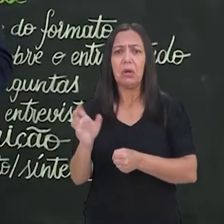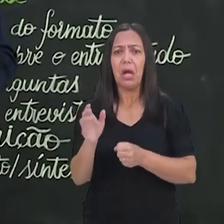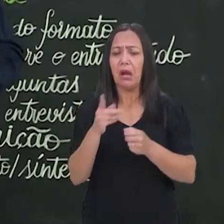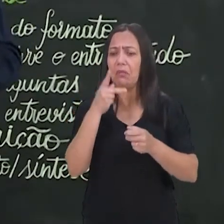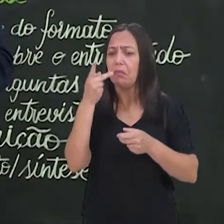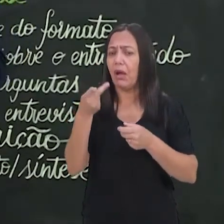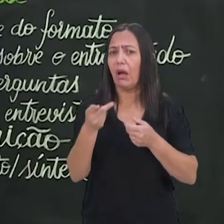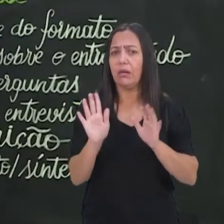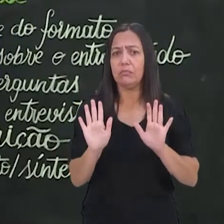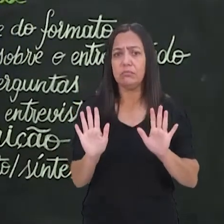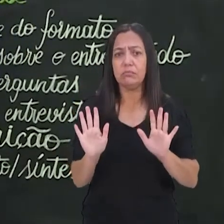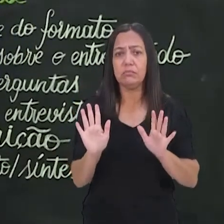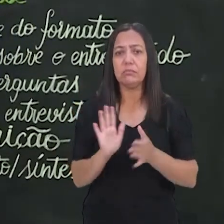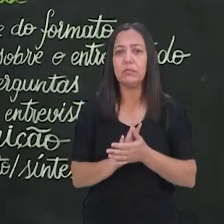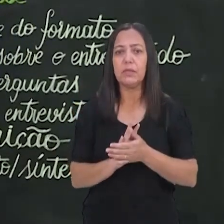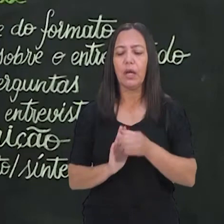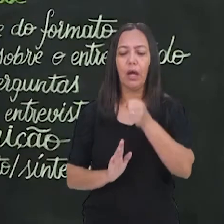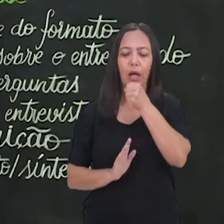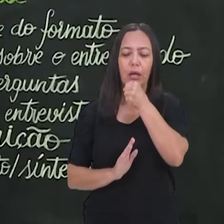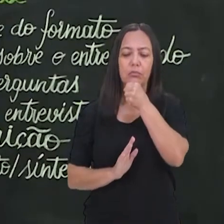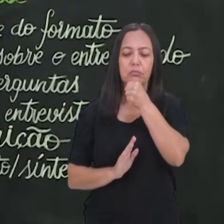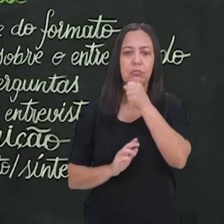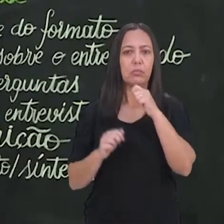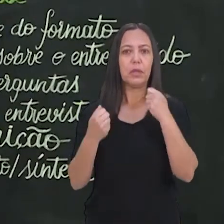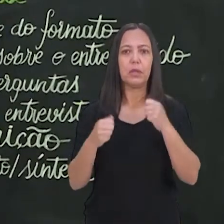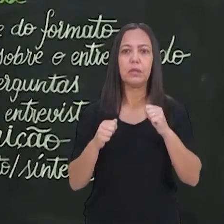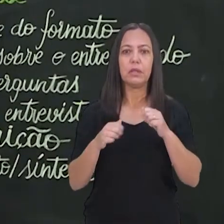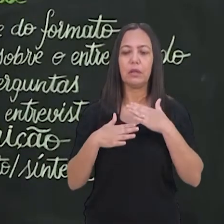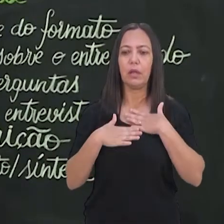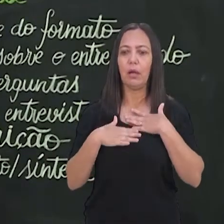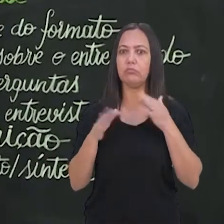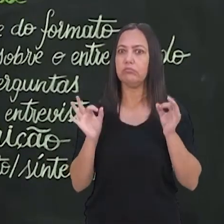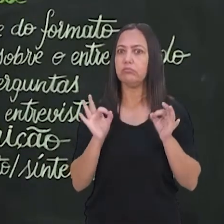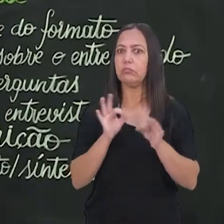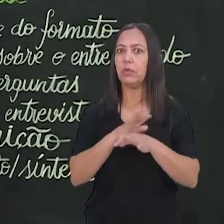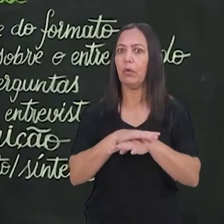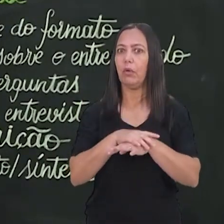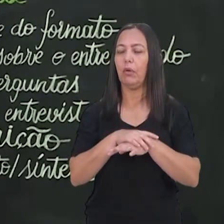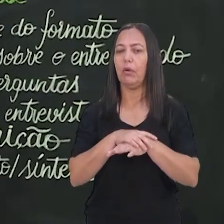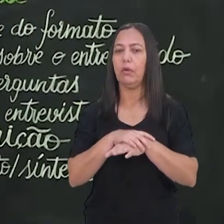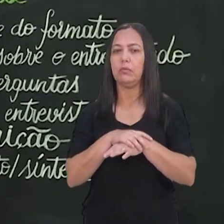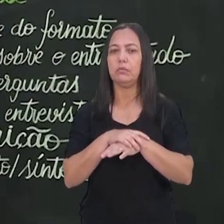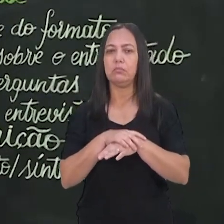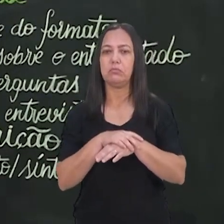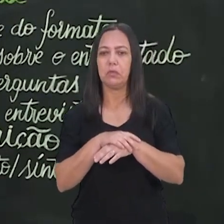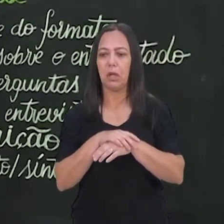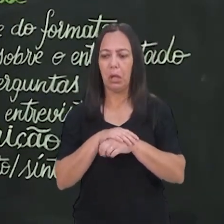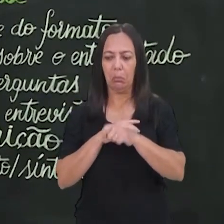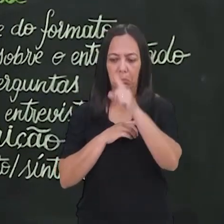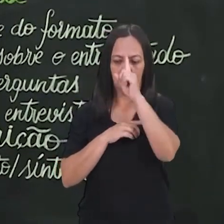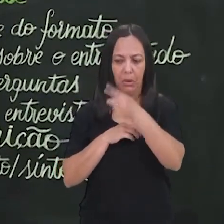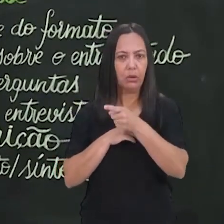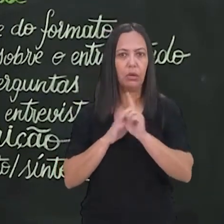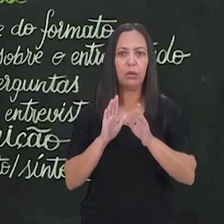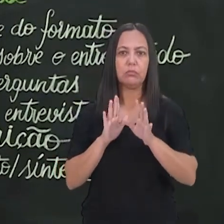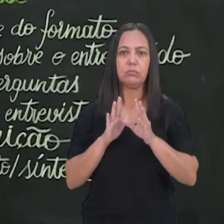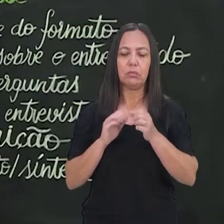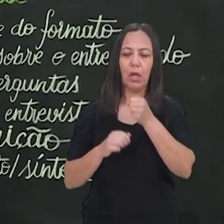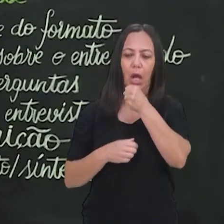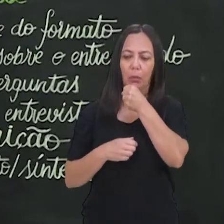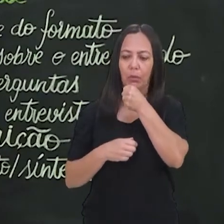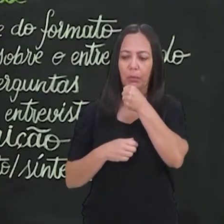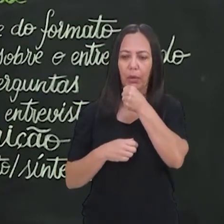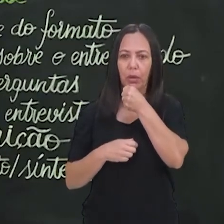esse assunto. Ou seja, o entrevistador tem que estar preparado para o que vem do outro lado. Não é um gênero autoral, não é um gênero que depende só